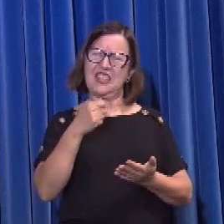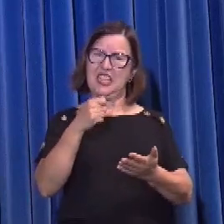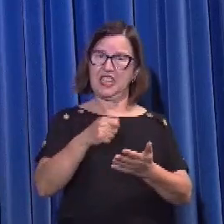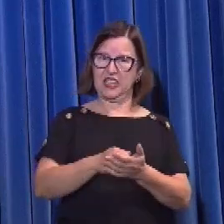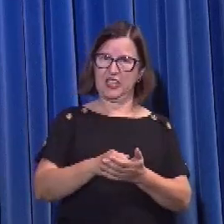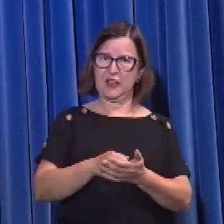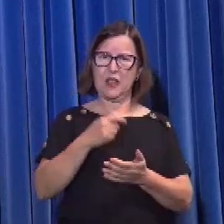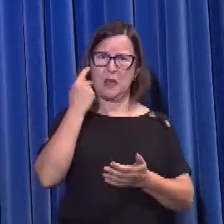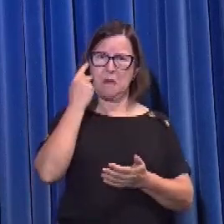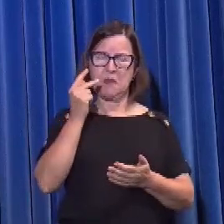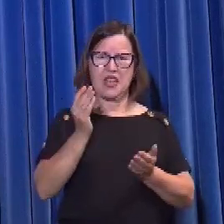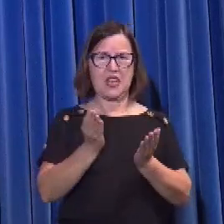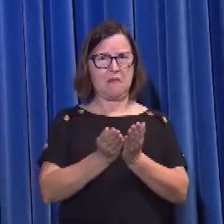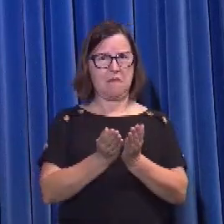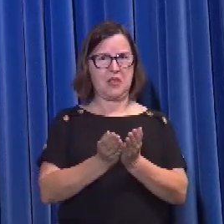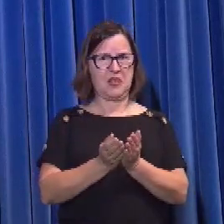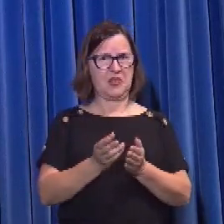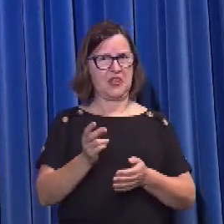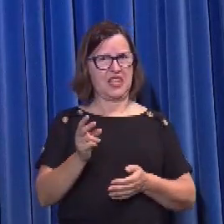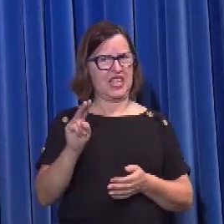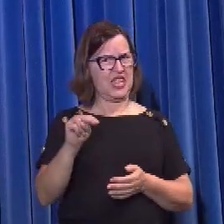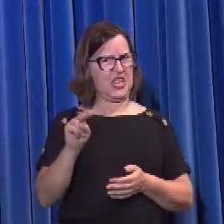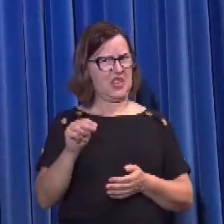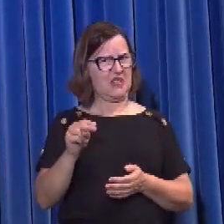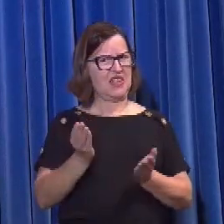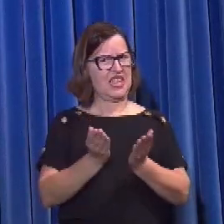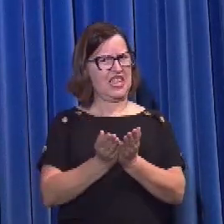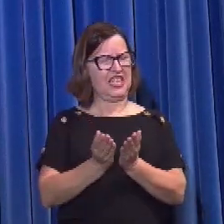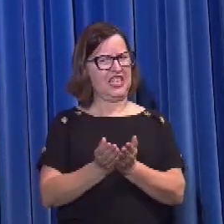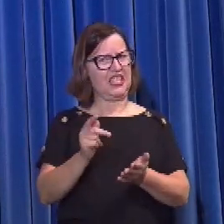foram cristãs ou que nunca nasceram de novo.